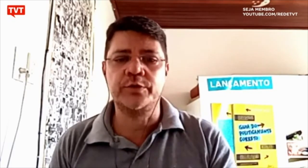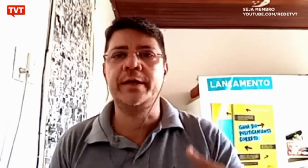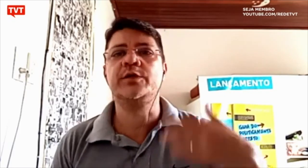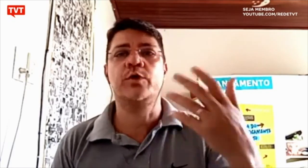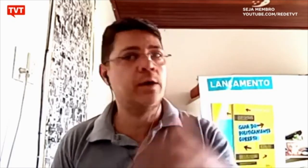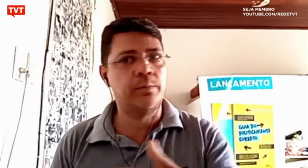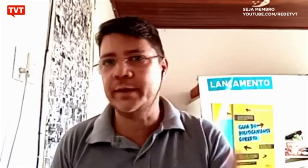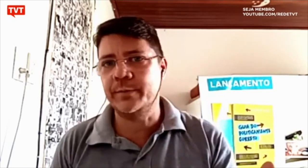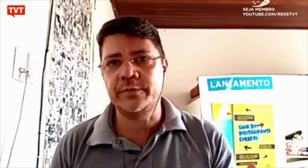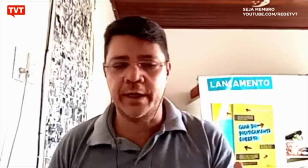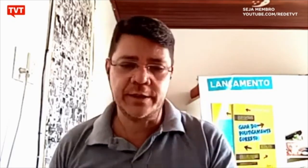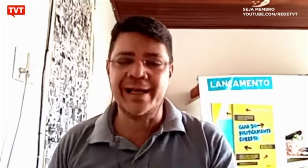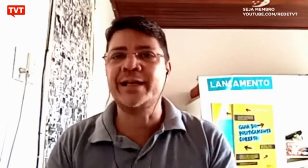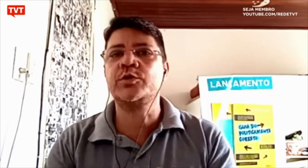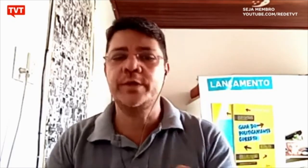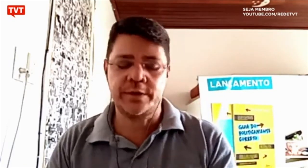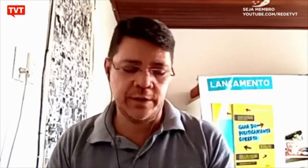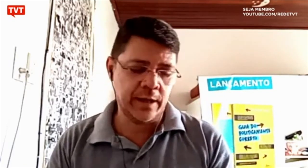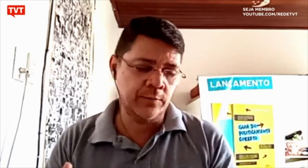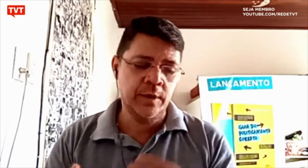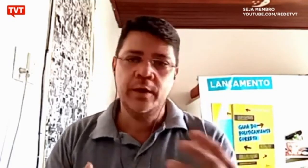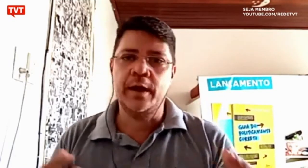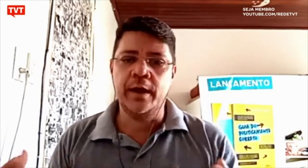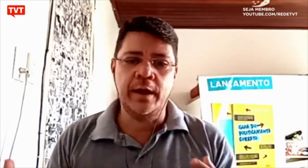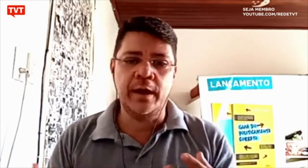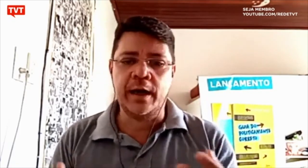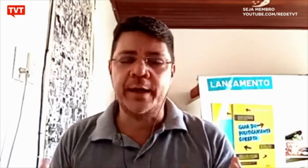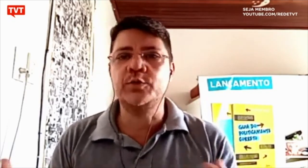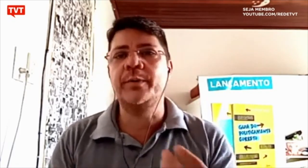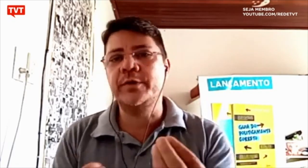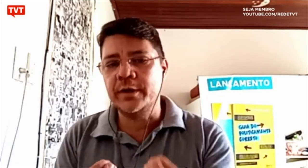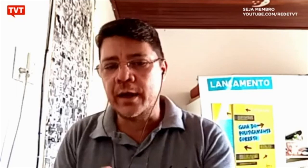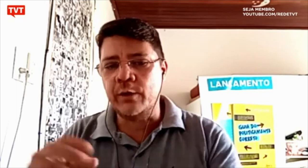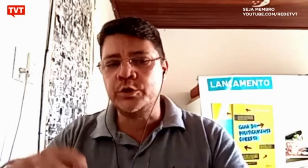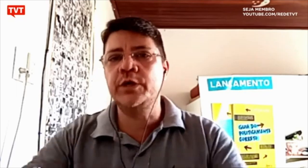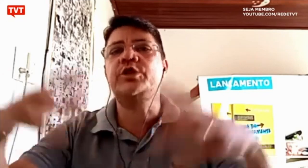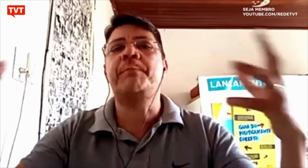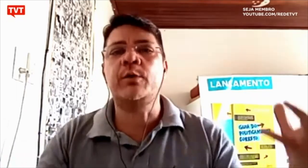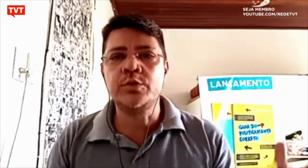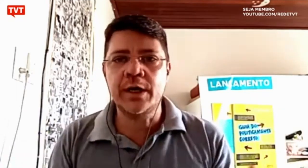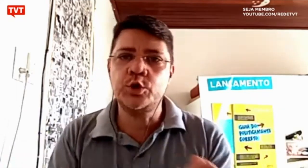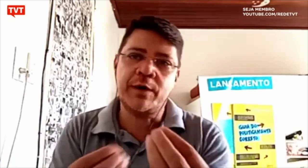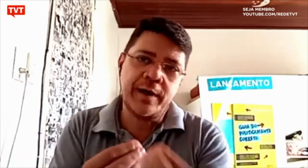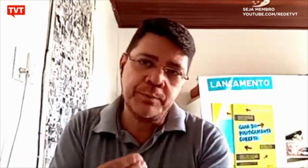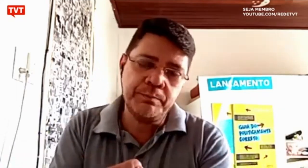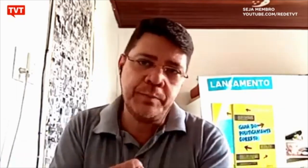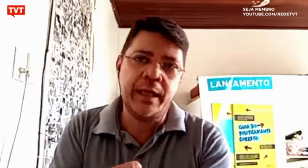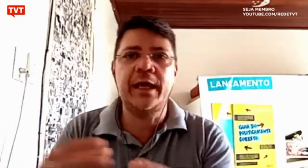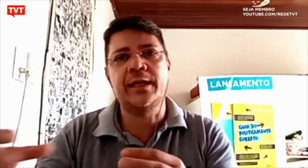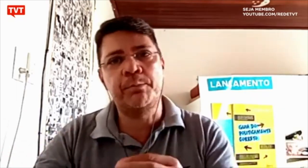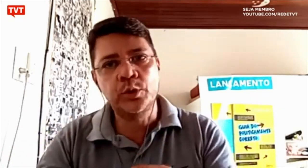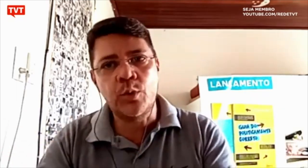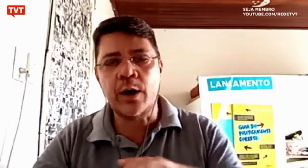né, pós-bolsonarismo é completamente diferente, as relações que se dão. A partir do momento o nível de repercussão de uma